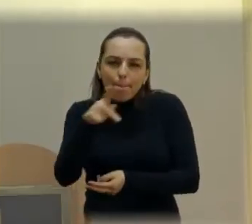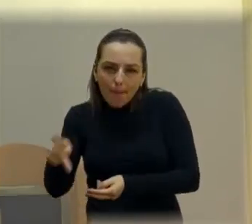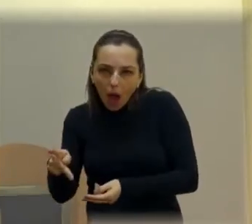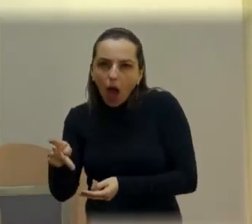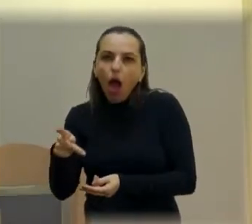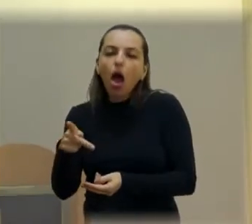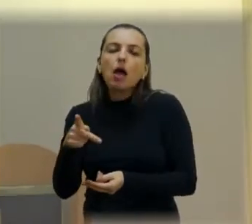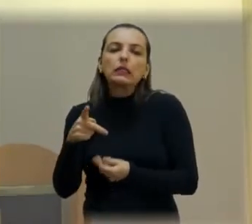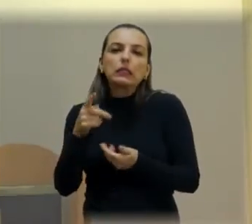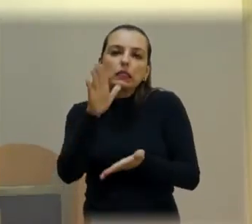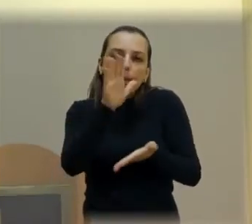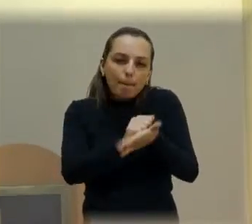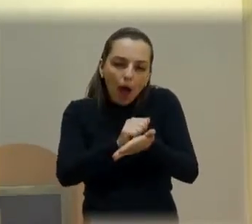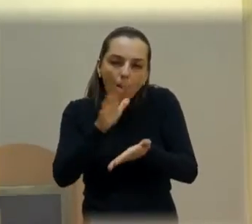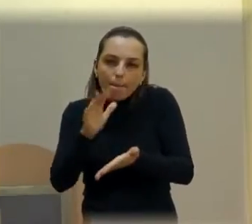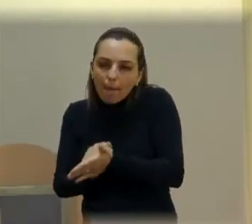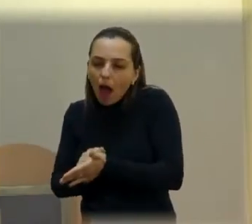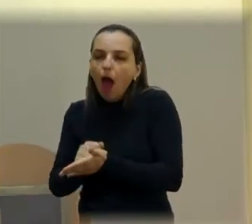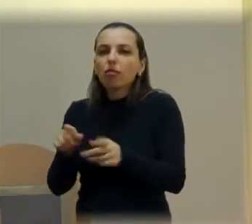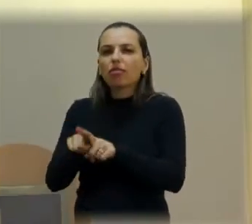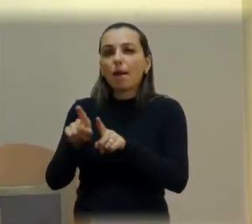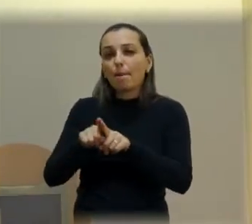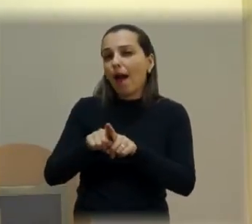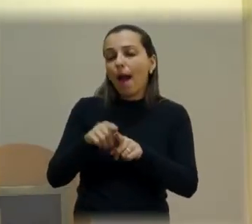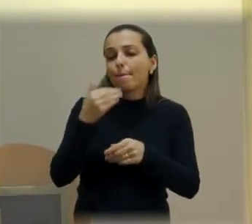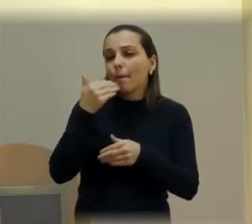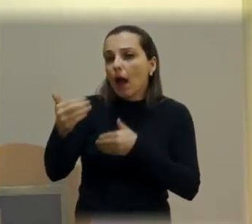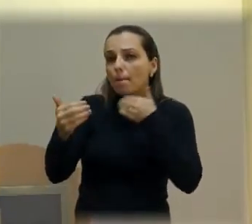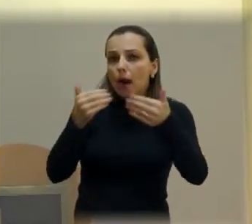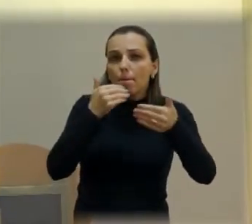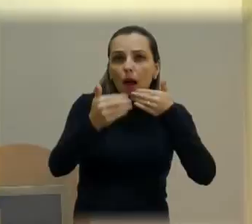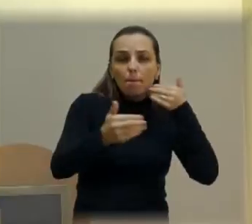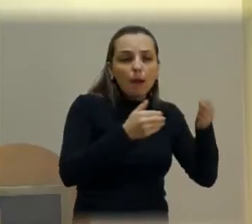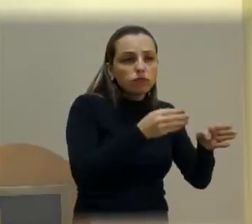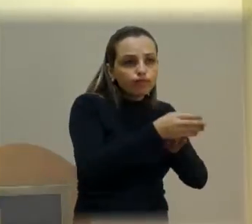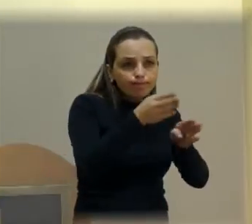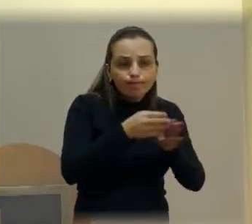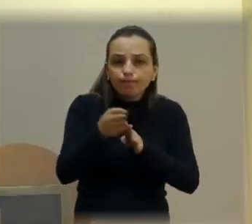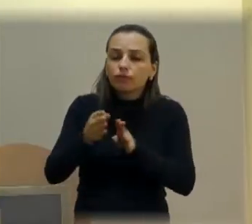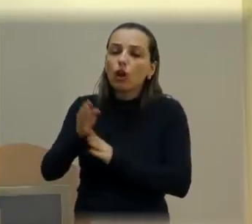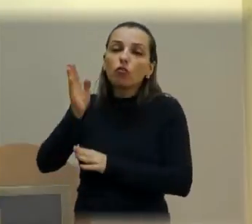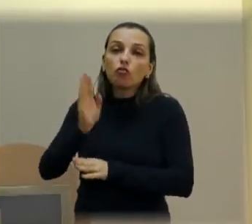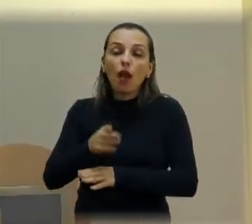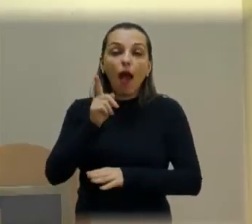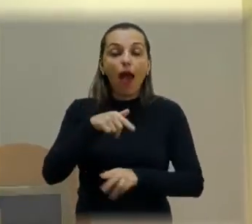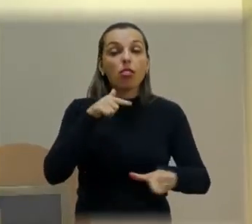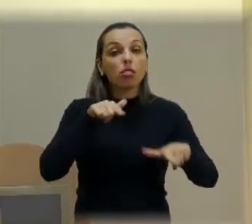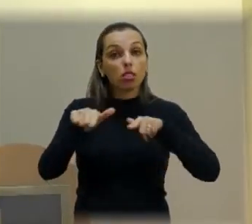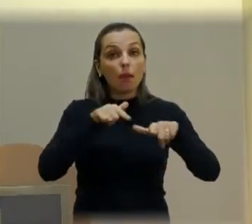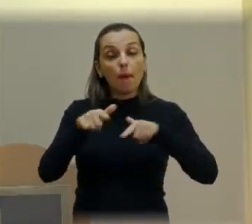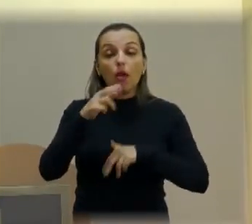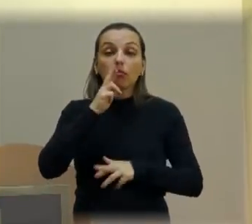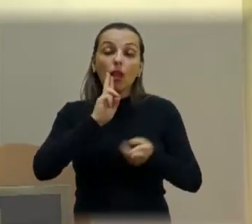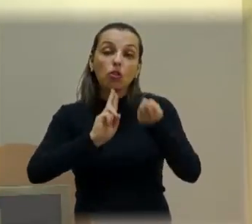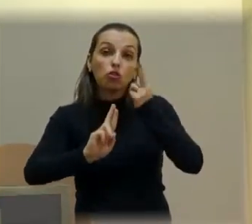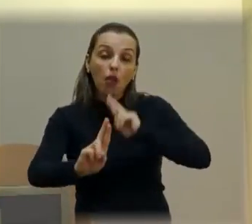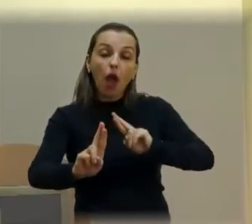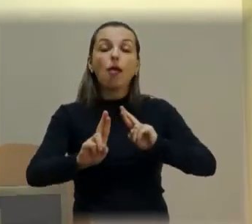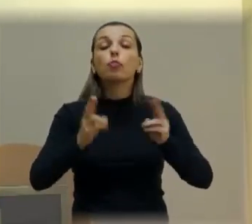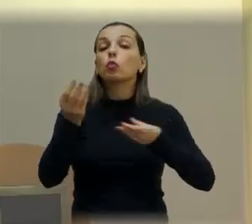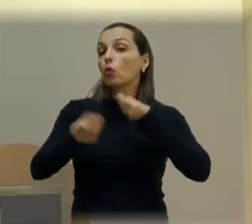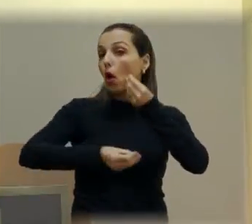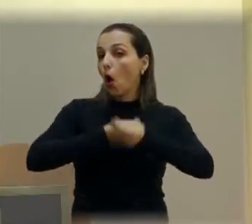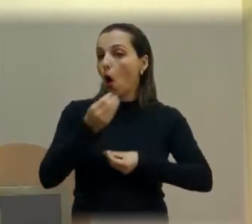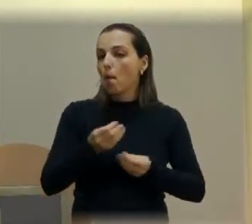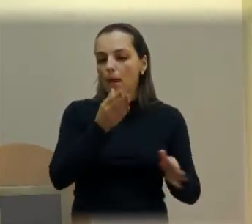encaminhando todas as demandas as quais chegam até nosso gabinete. Então, nós queremos trazer um trabalho de resultados. Já foram mais de 100